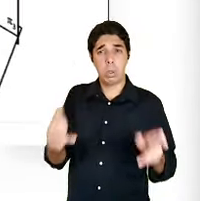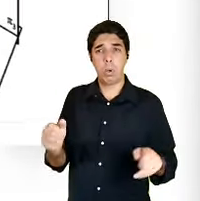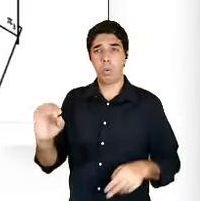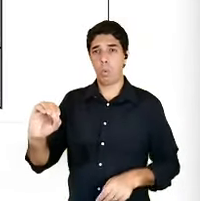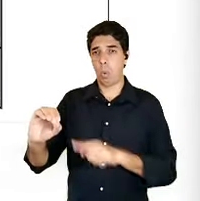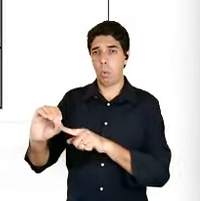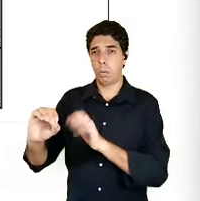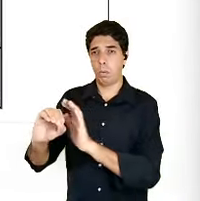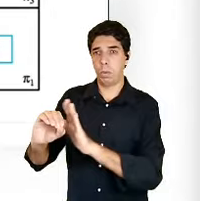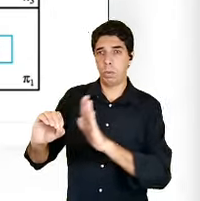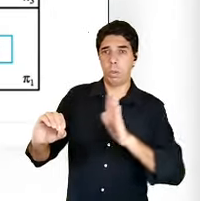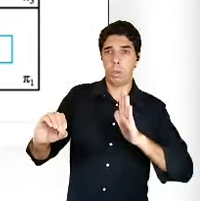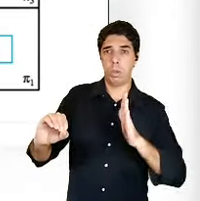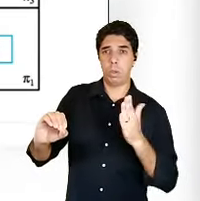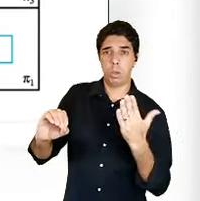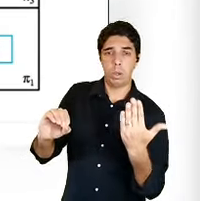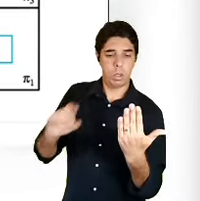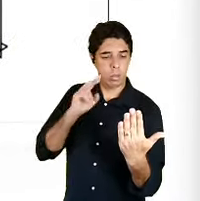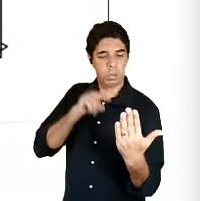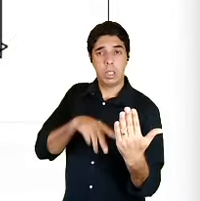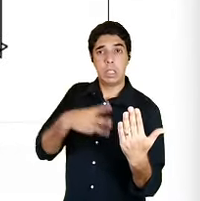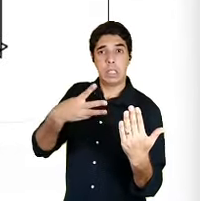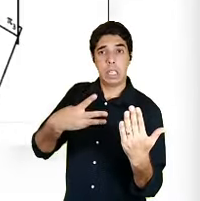objeto visto por três direções diferentes.